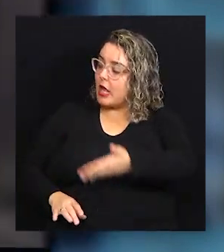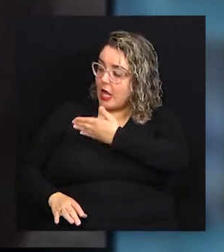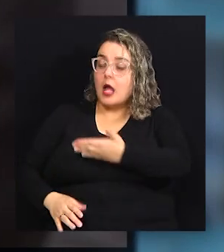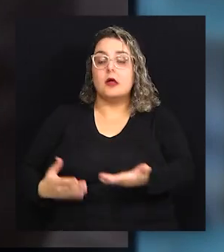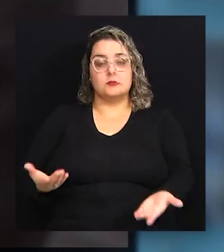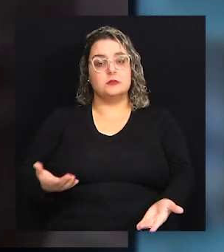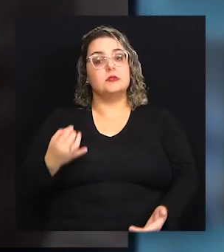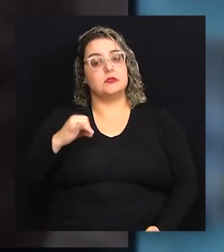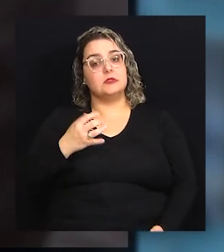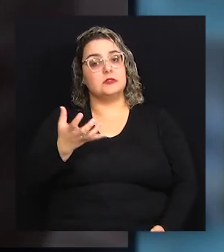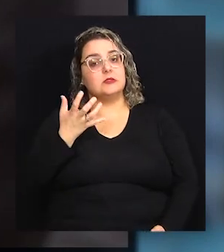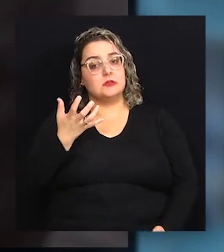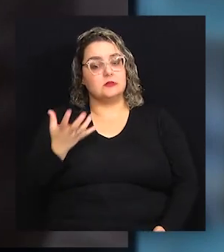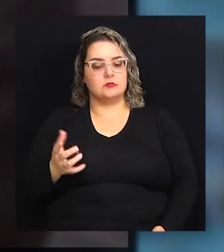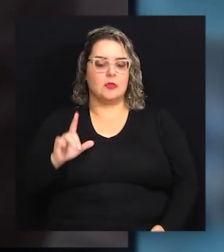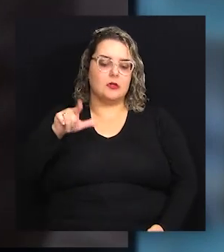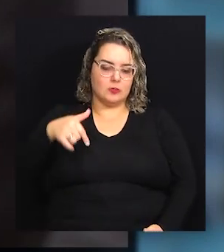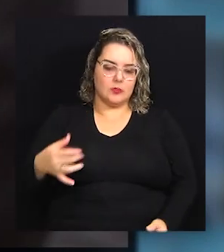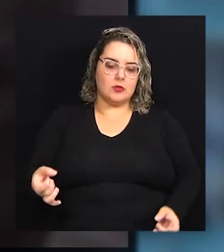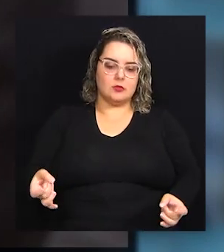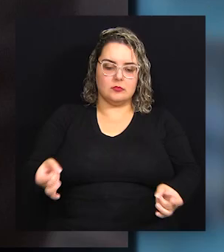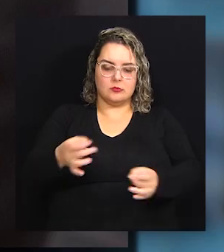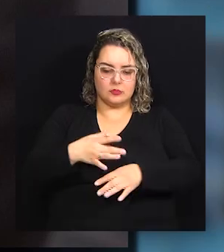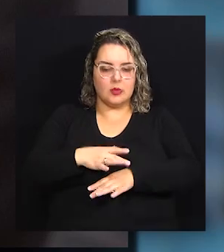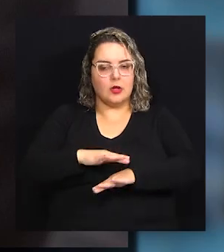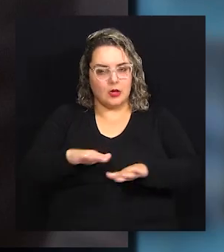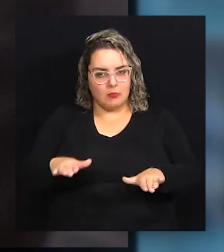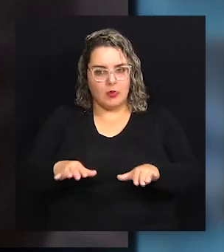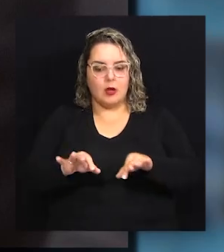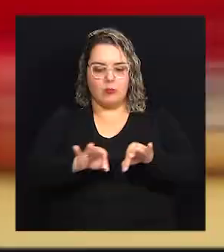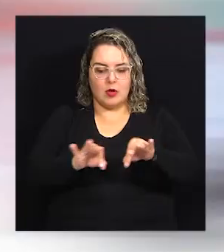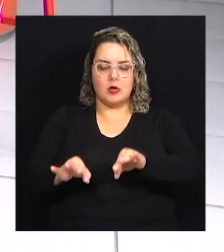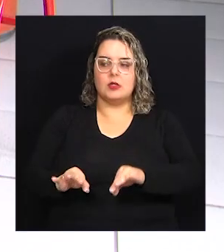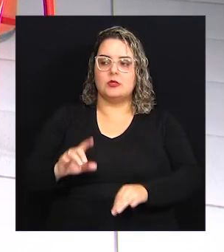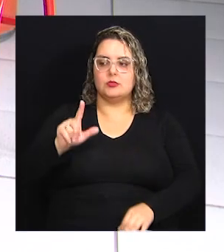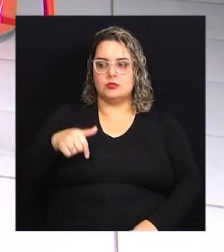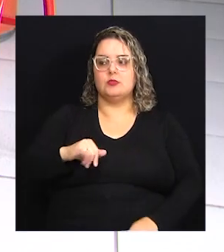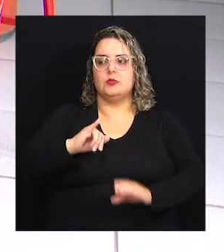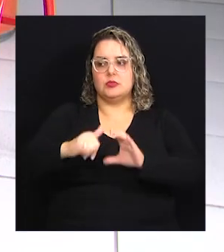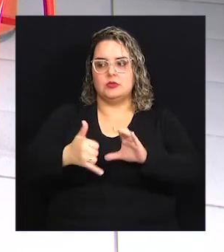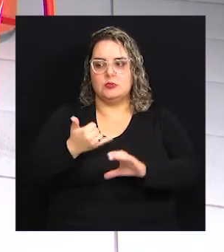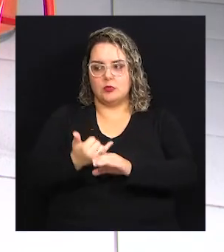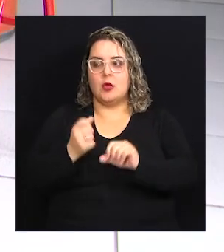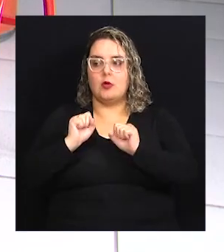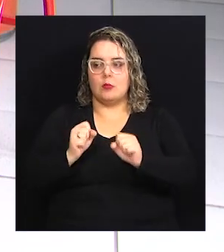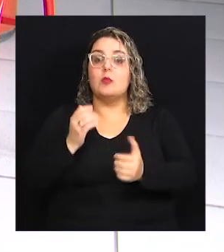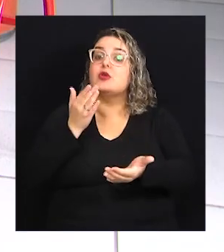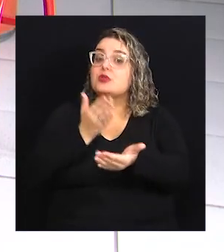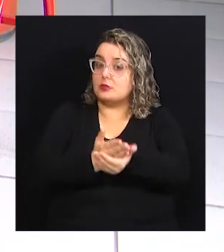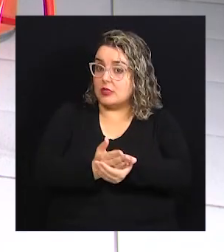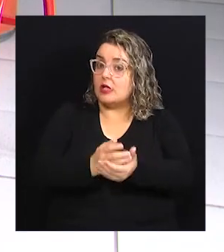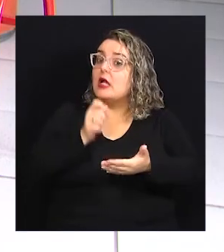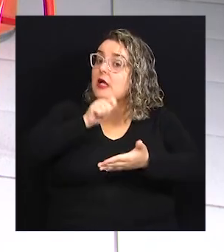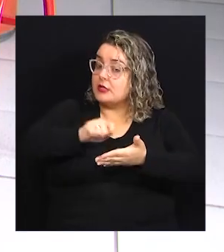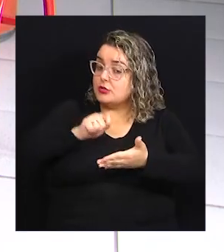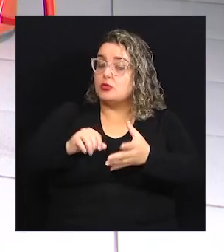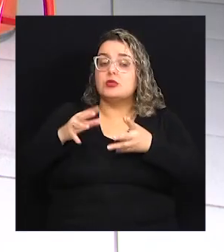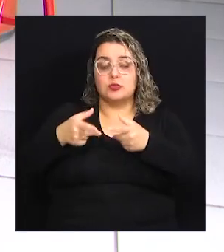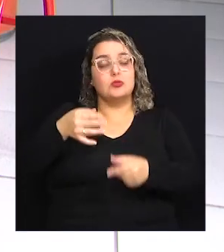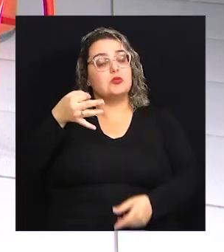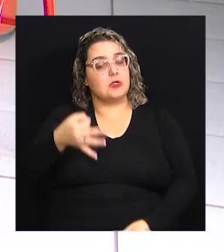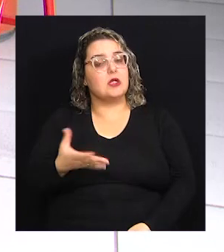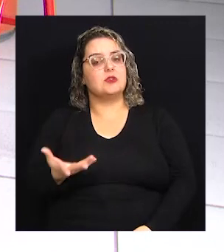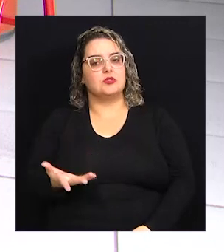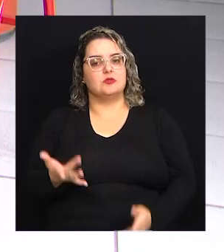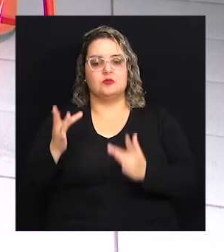ficam passando aqui na tela. Se vocês depois que o programa vai ao ar, ele sempre vai depois para o YouTube, você pode